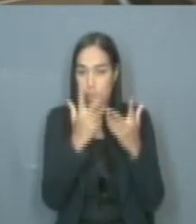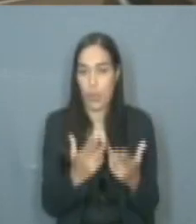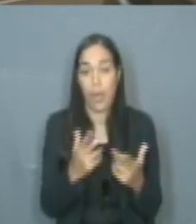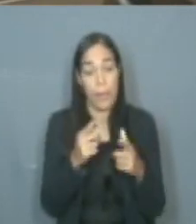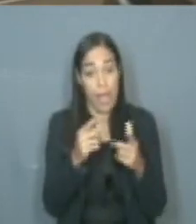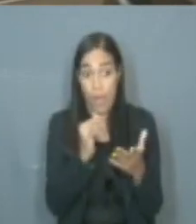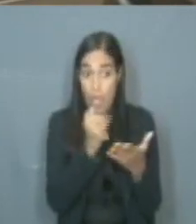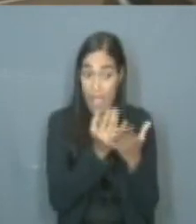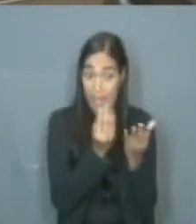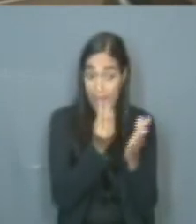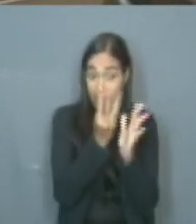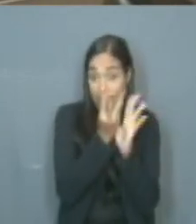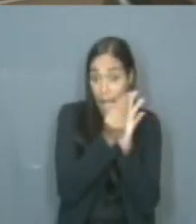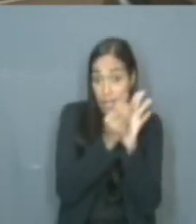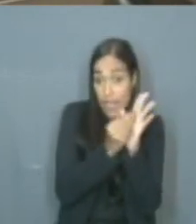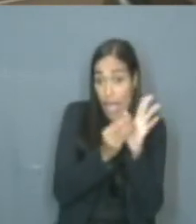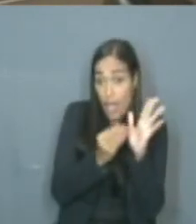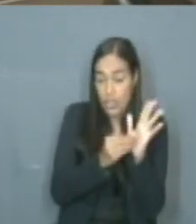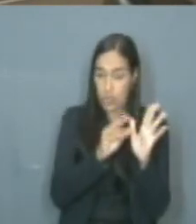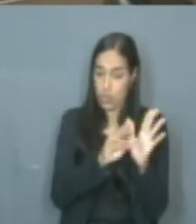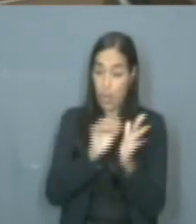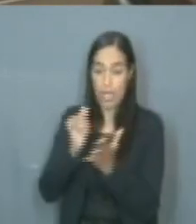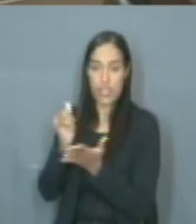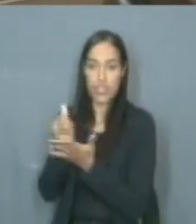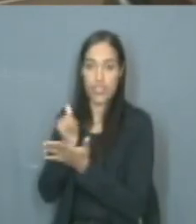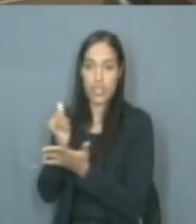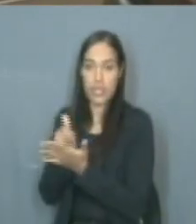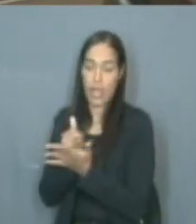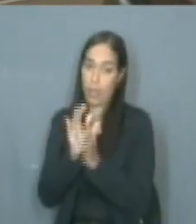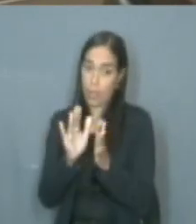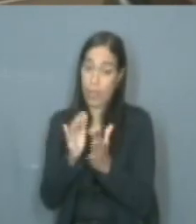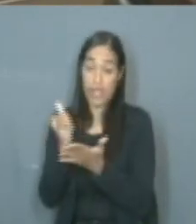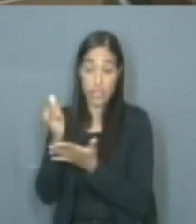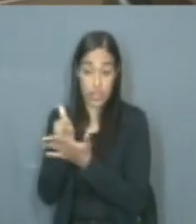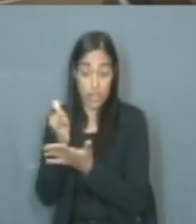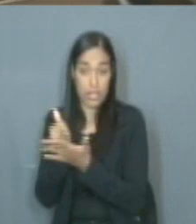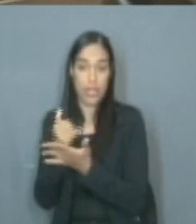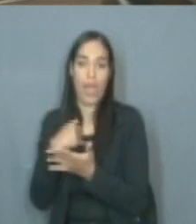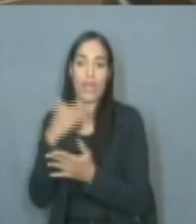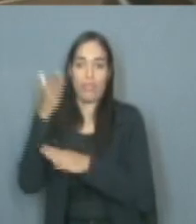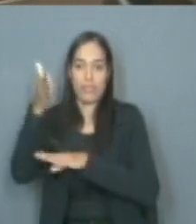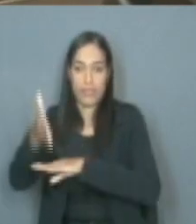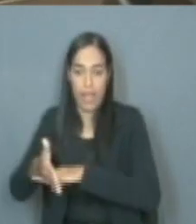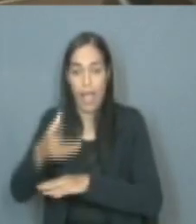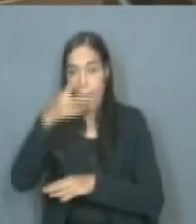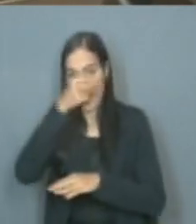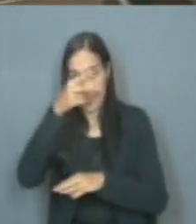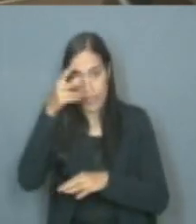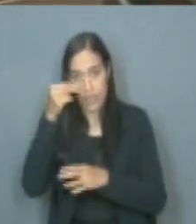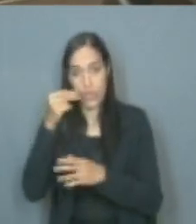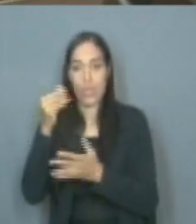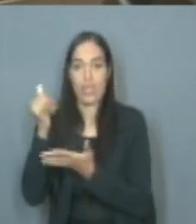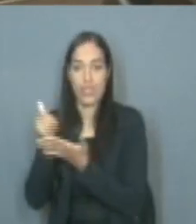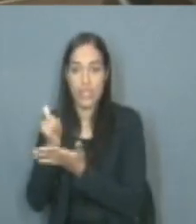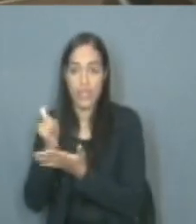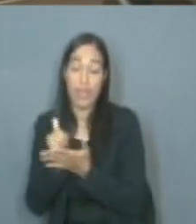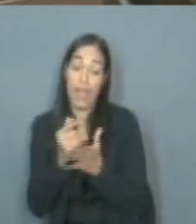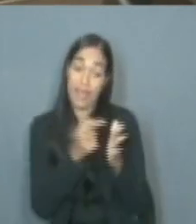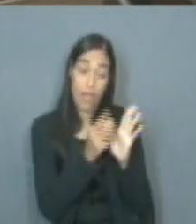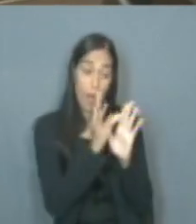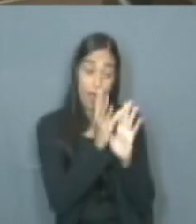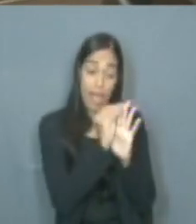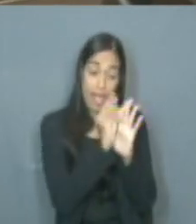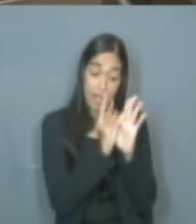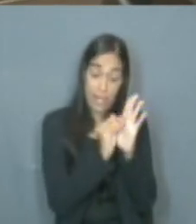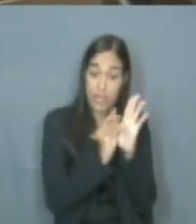no sentido das pessoas irem até a prefeitura e se inscreverem no programa de habitação. Mas o que acontece, na verdade, é um